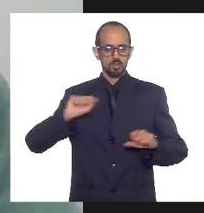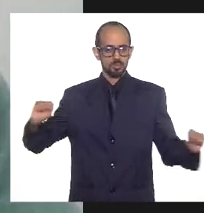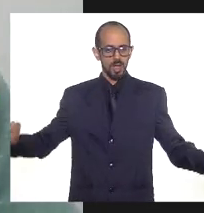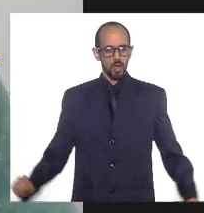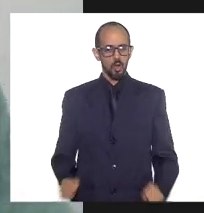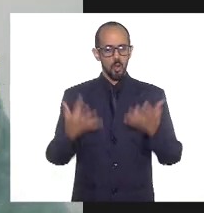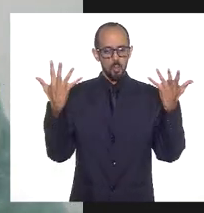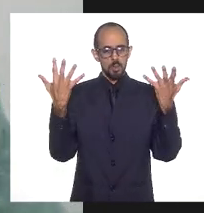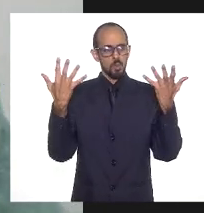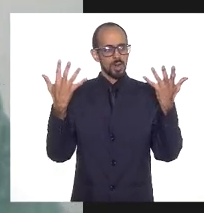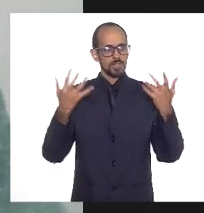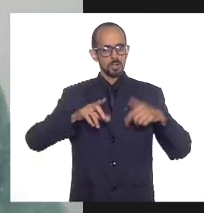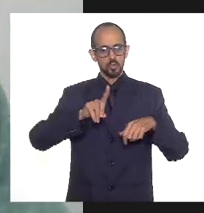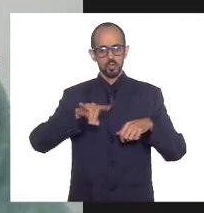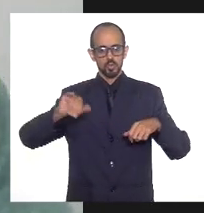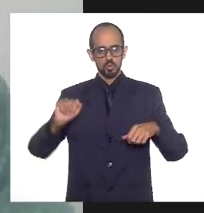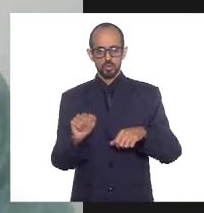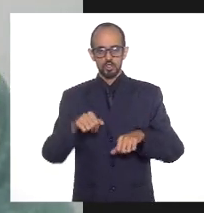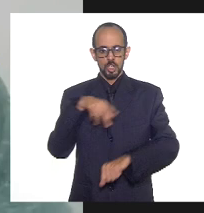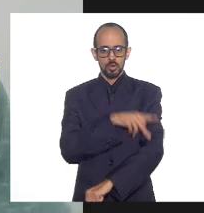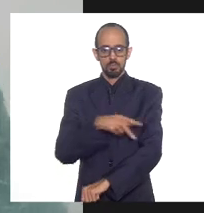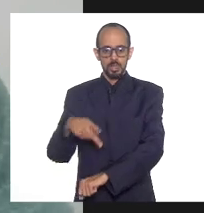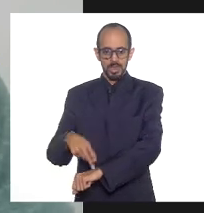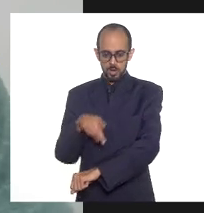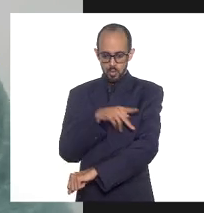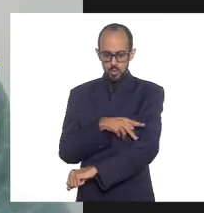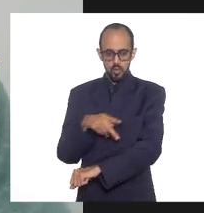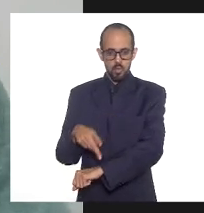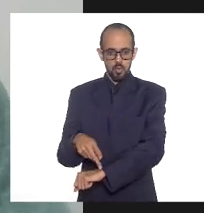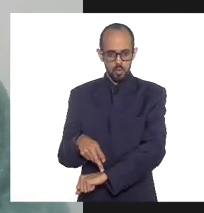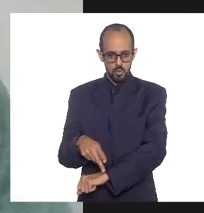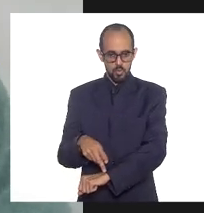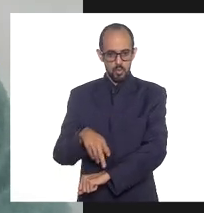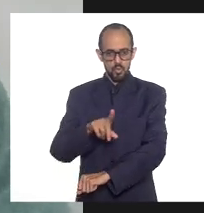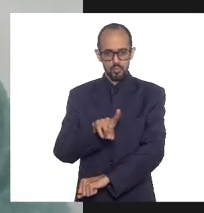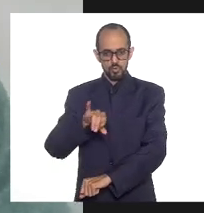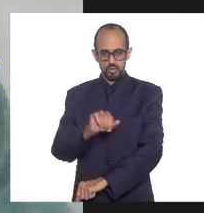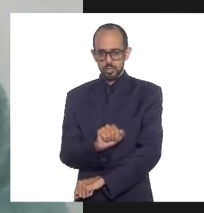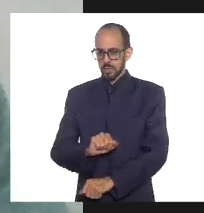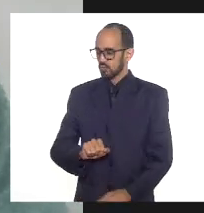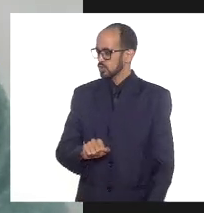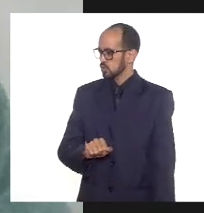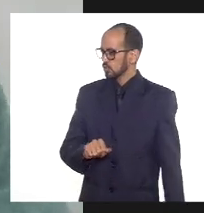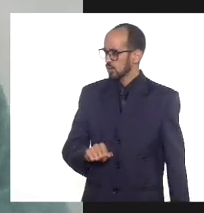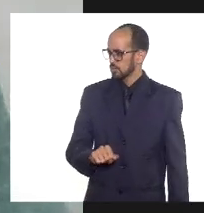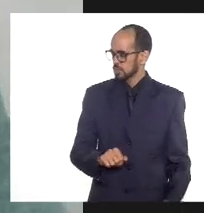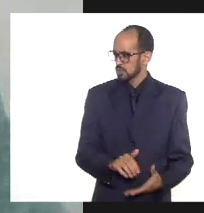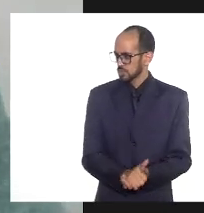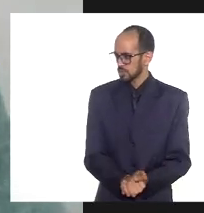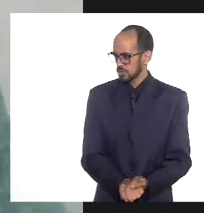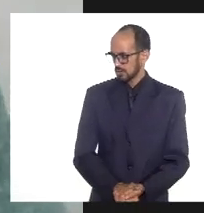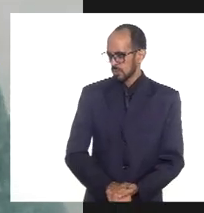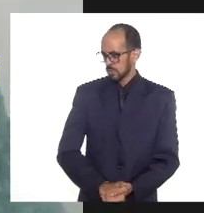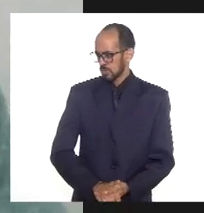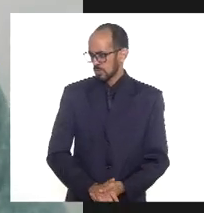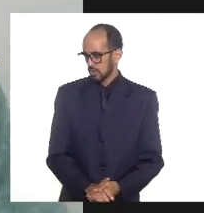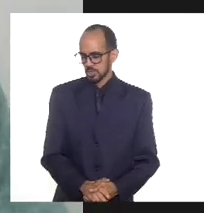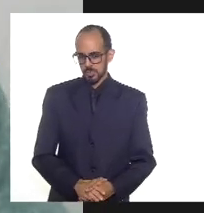o dia do pedagogo, o dia da orientadora,